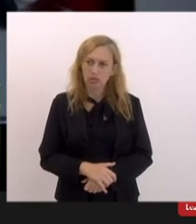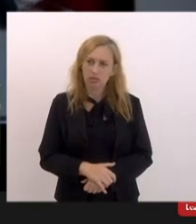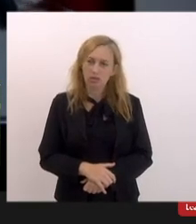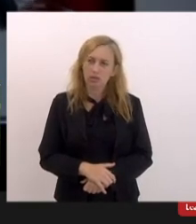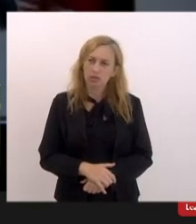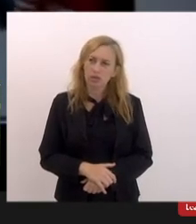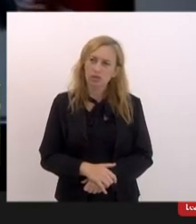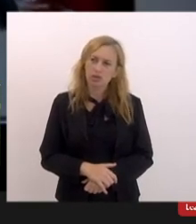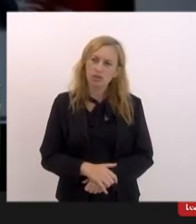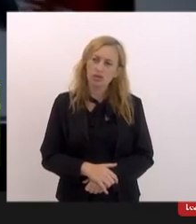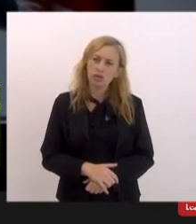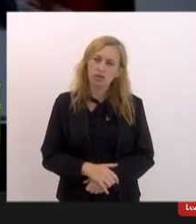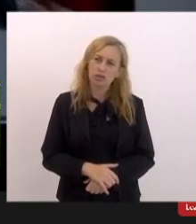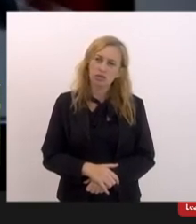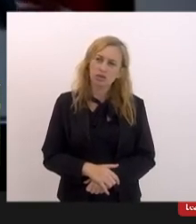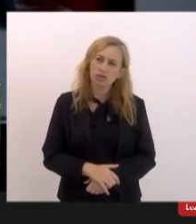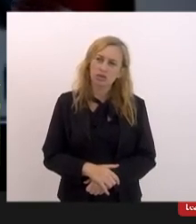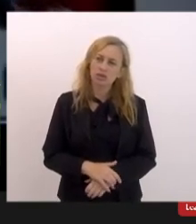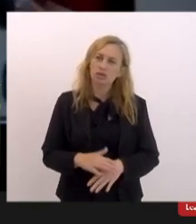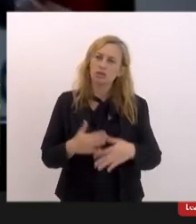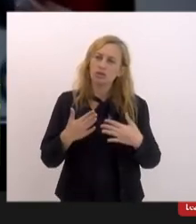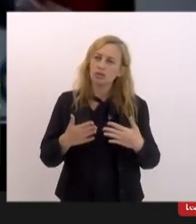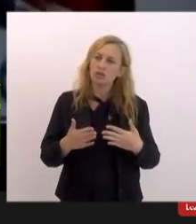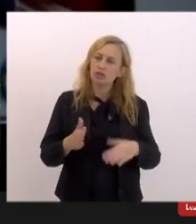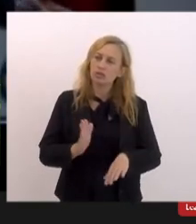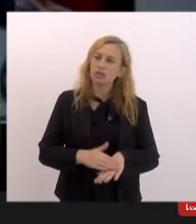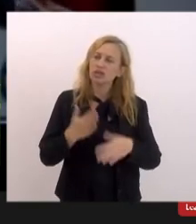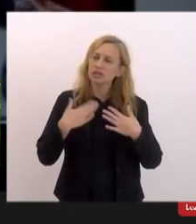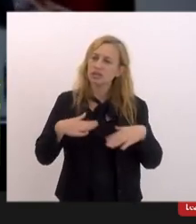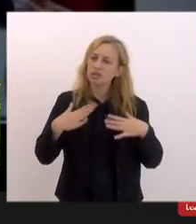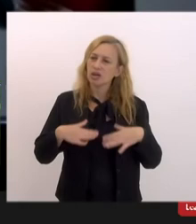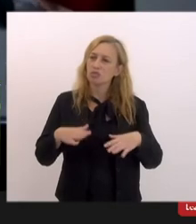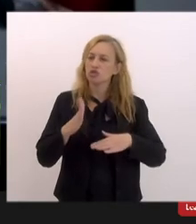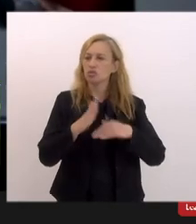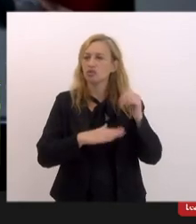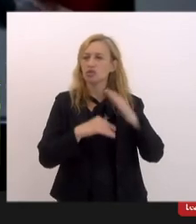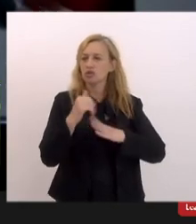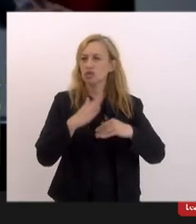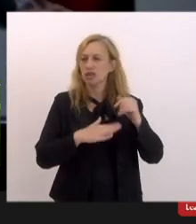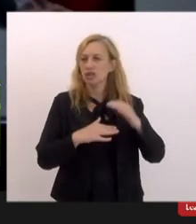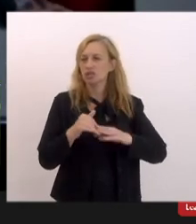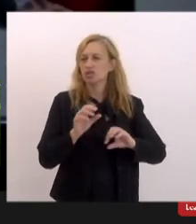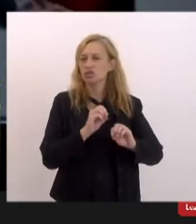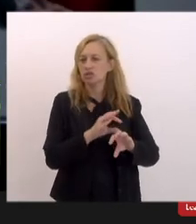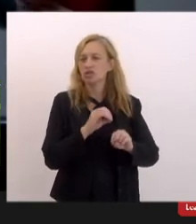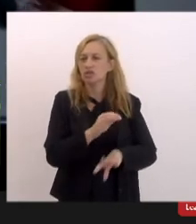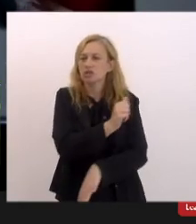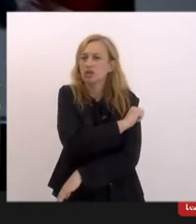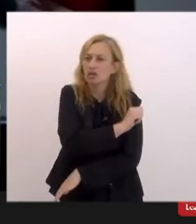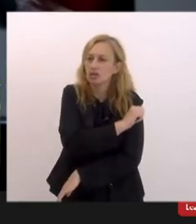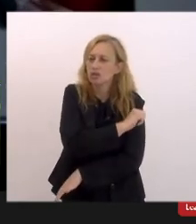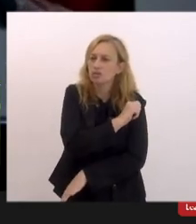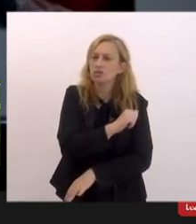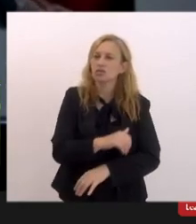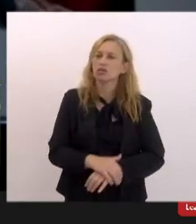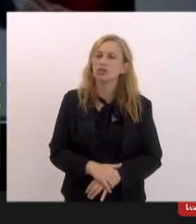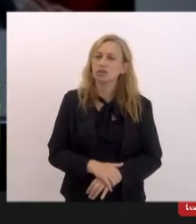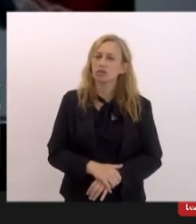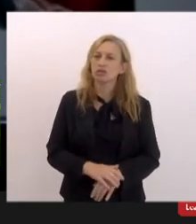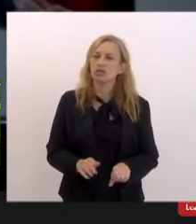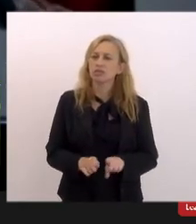maior conforto, maior tranquilidade para os nossos profissionais da ponta, para atender os nossos alunos, que são nossos clientes